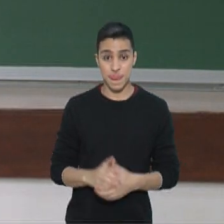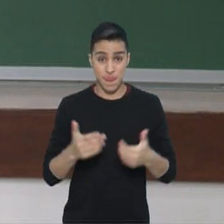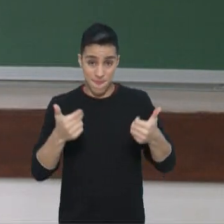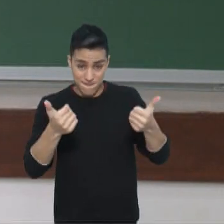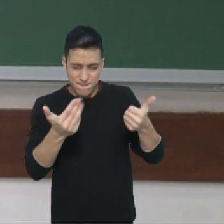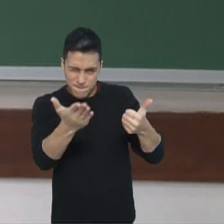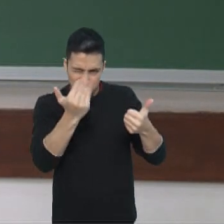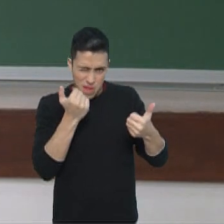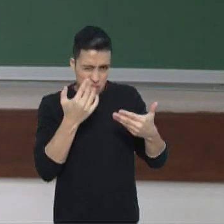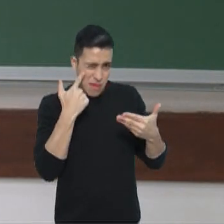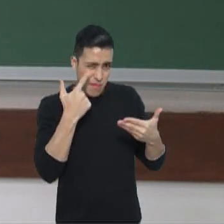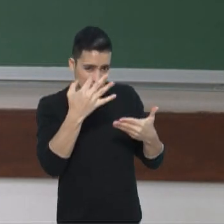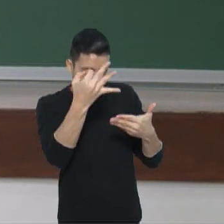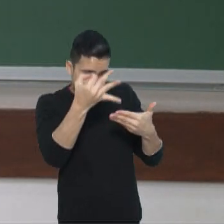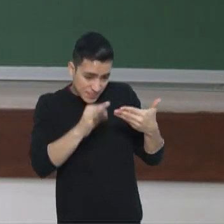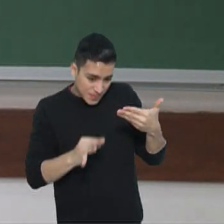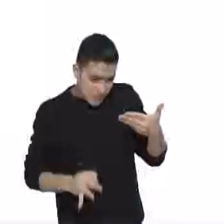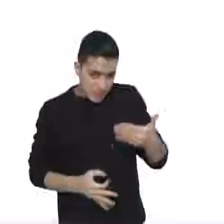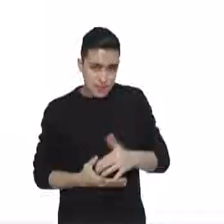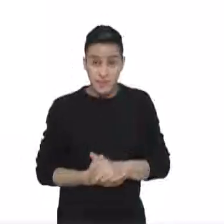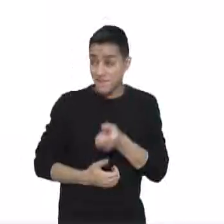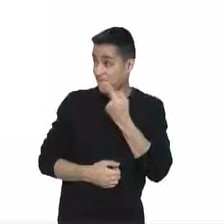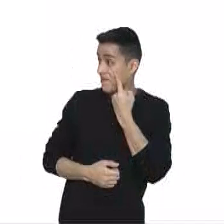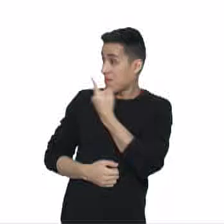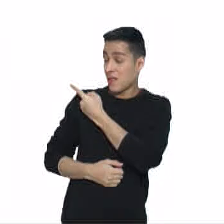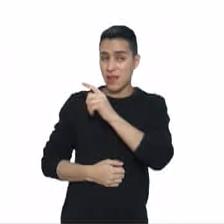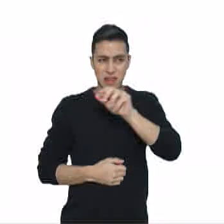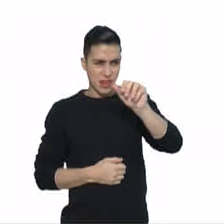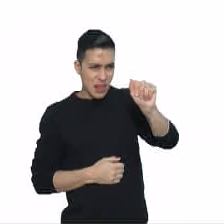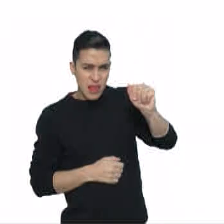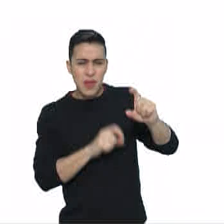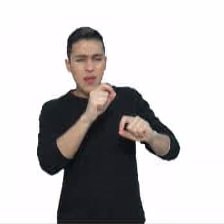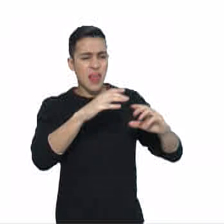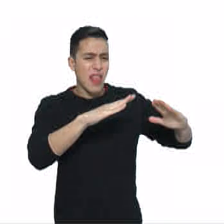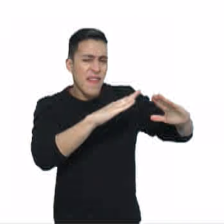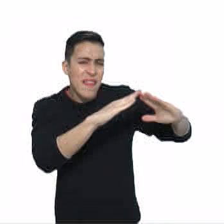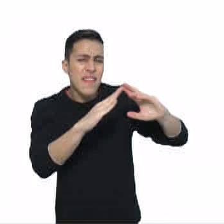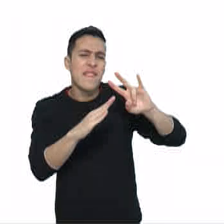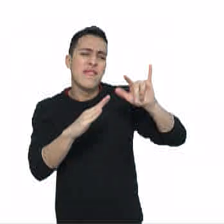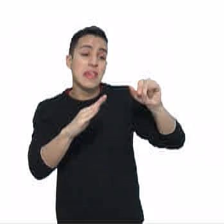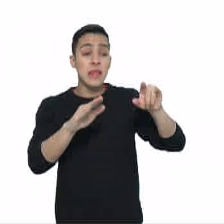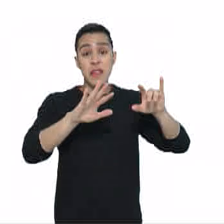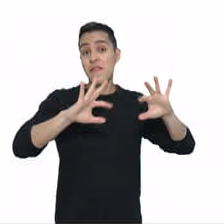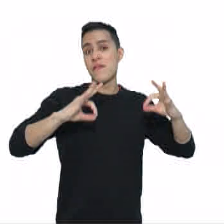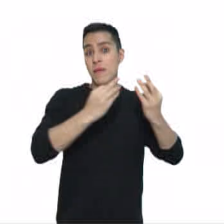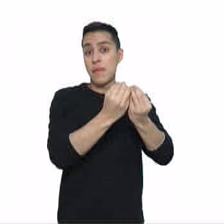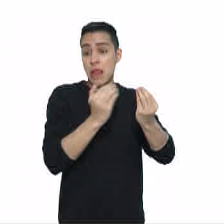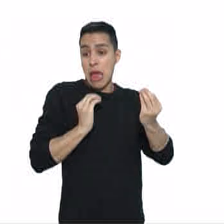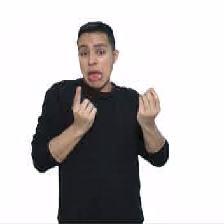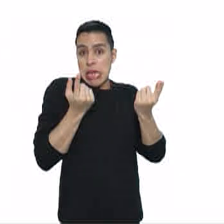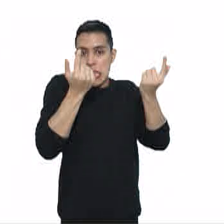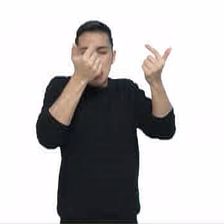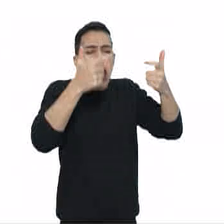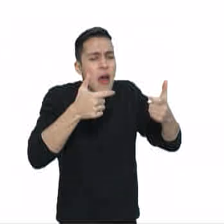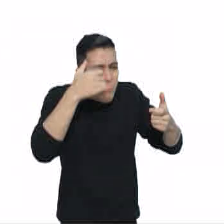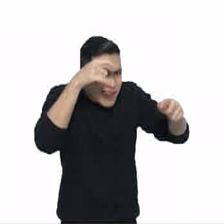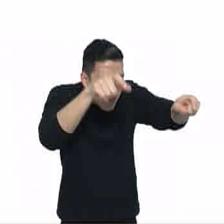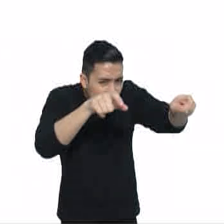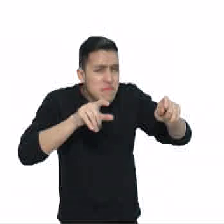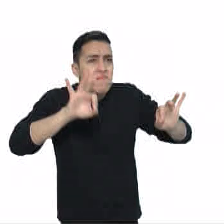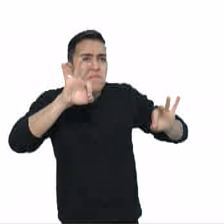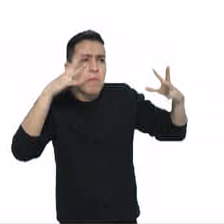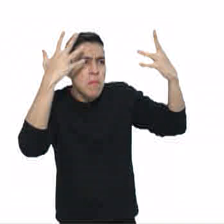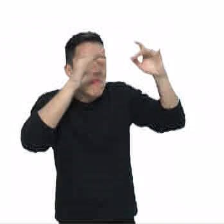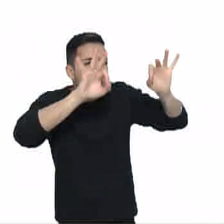Vamos para a correção? Na letra A, as vilas, habitações de pessoas ricas que viviam no campo, bem decoradas com pinturas